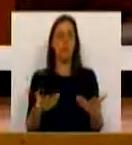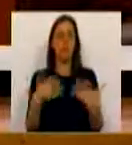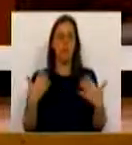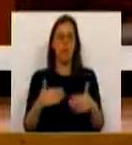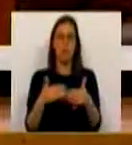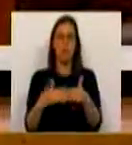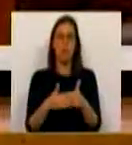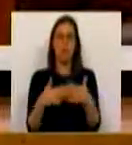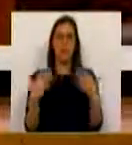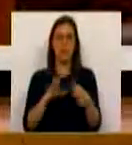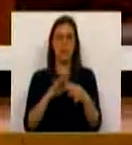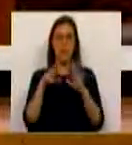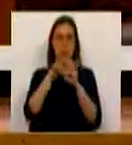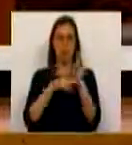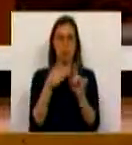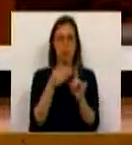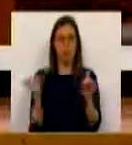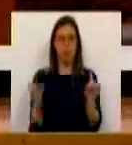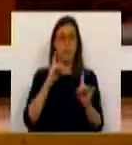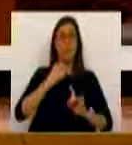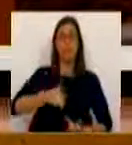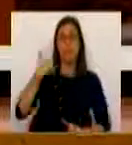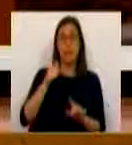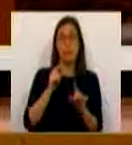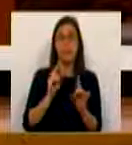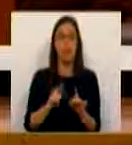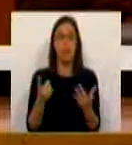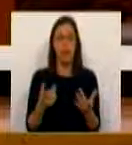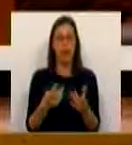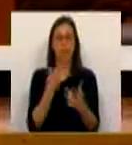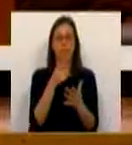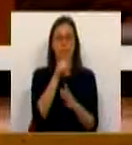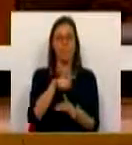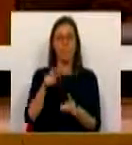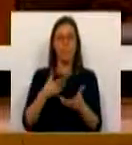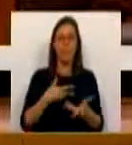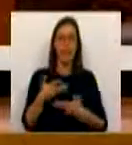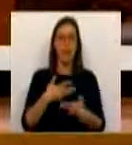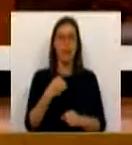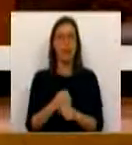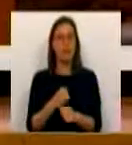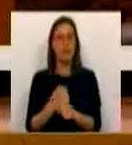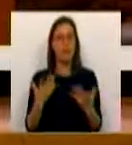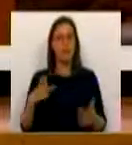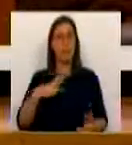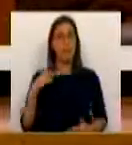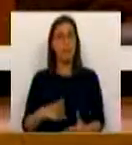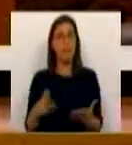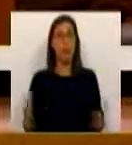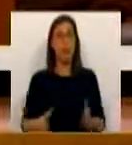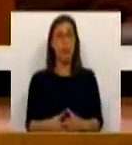pesado processo de desregulação e, principalmente, de individualização das relações laborais em